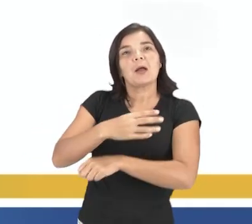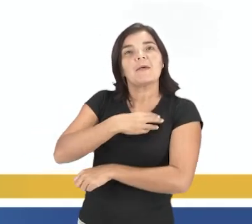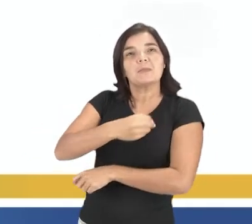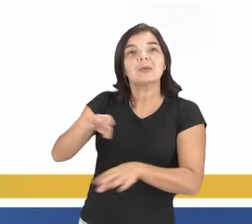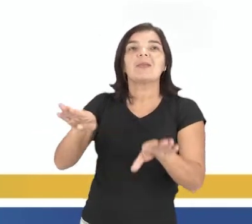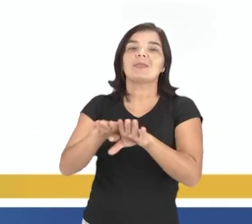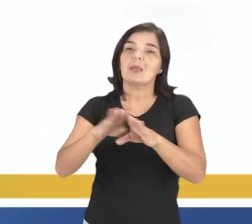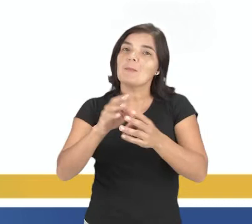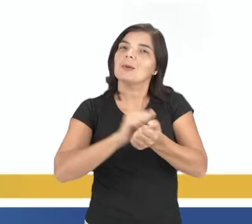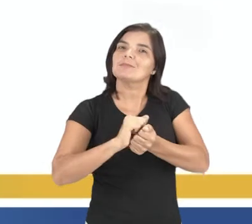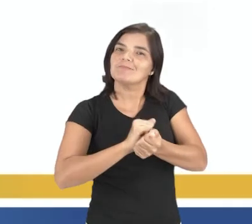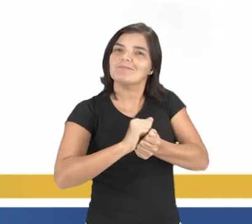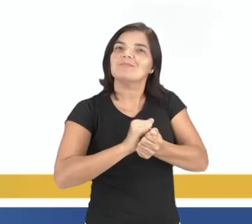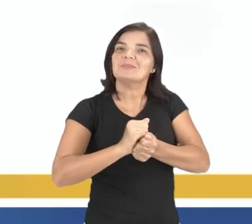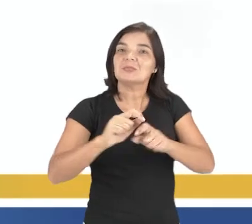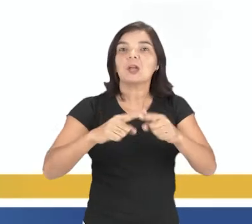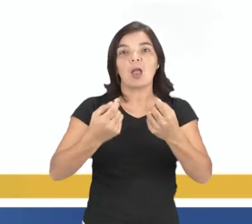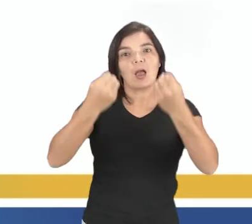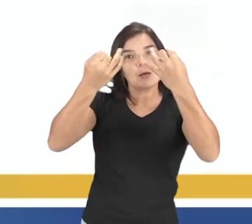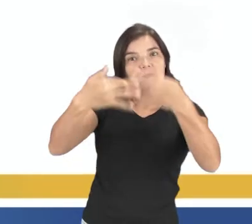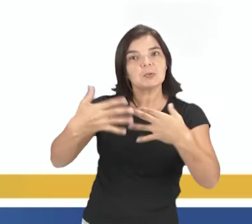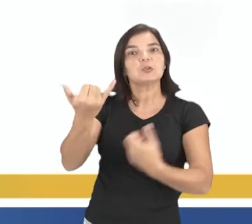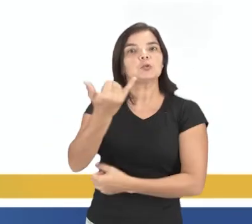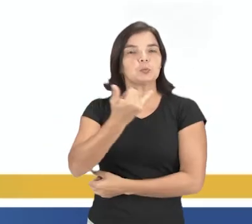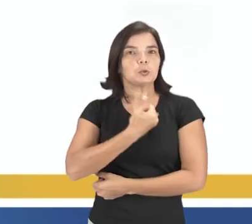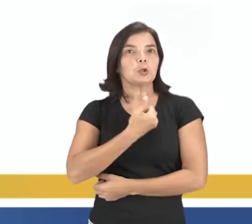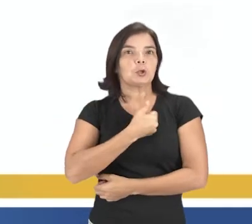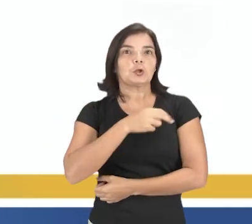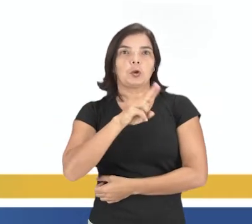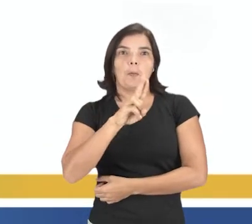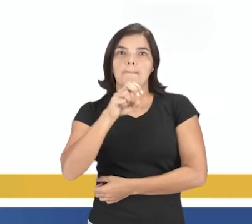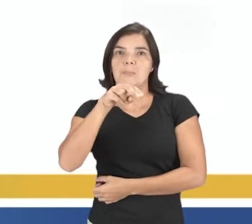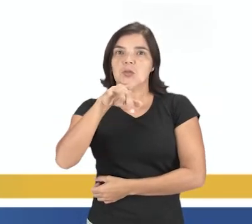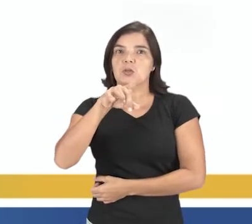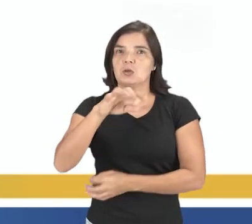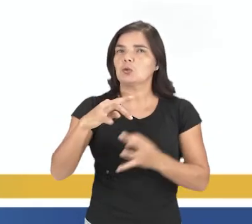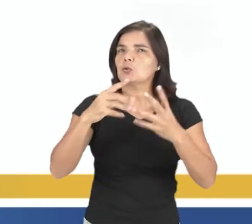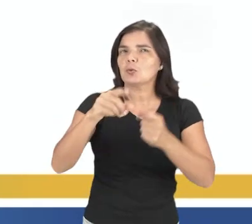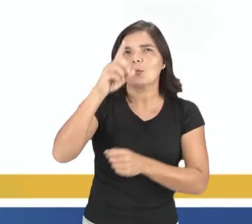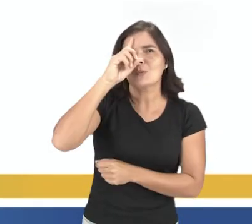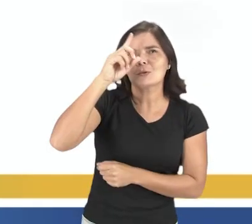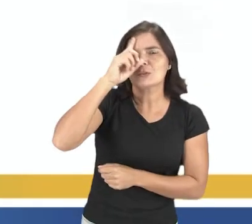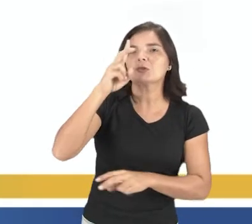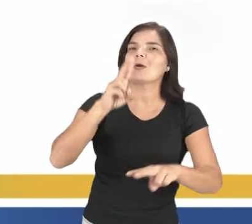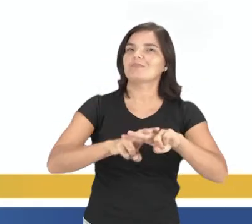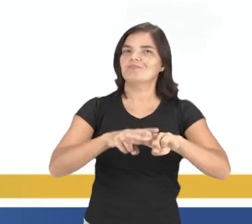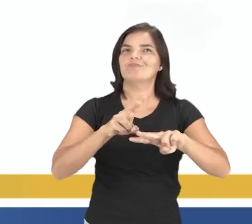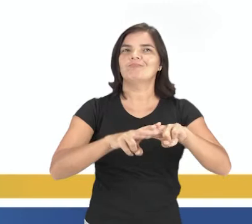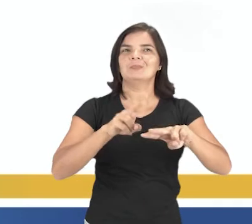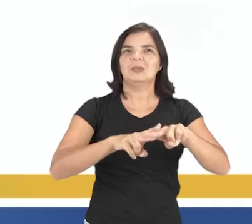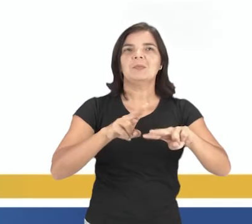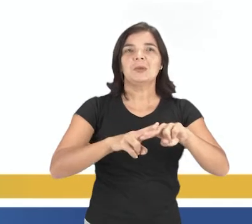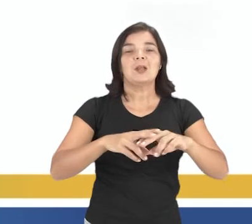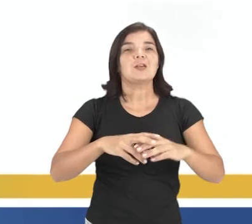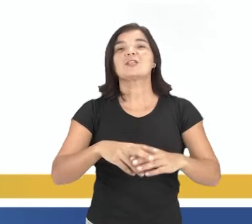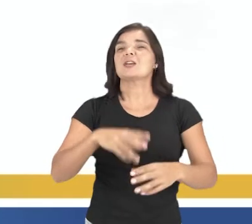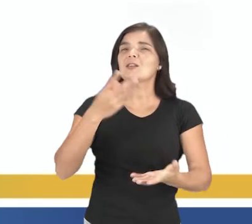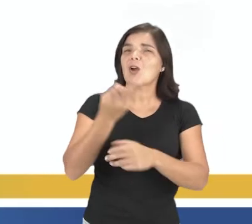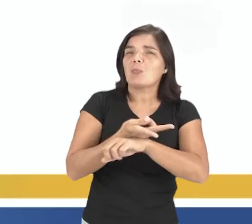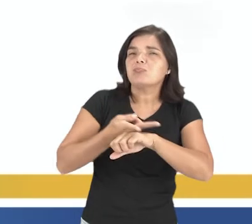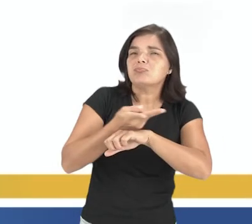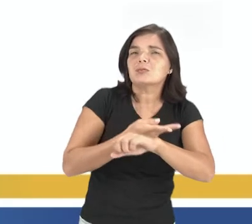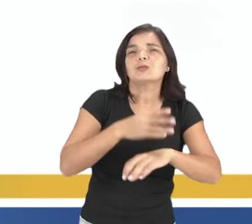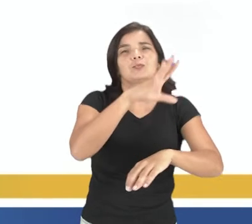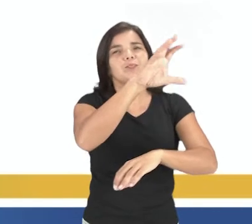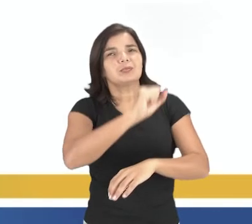Ela também ia lavar roupas. Ela disse-me que o Benedito da Dona Geralda todos os dias ia preso, que a rádio patrulha cansou de